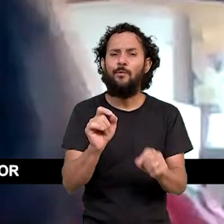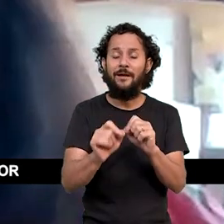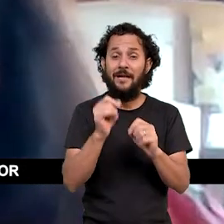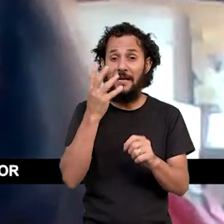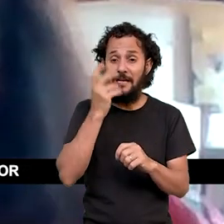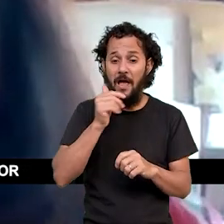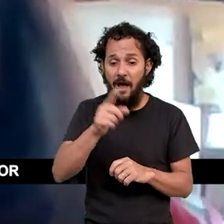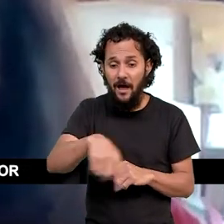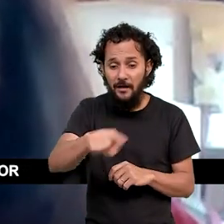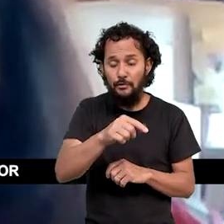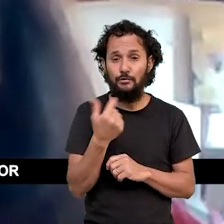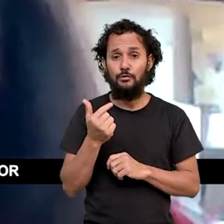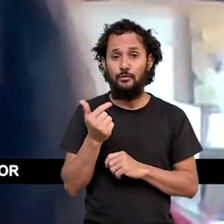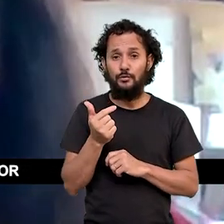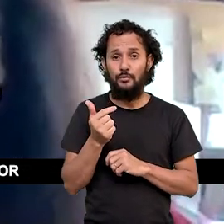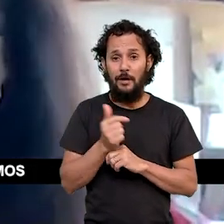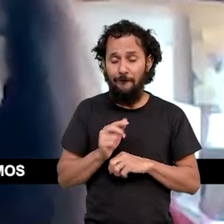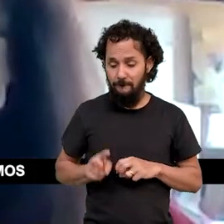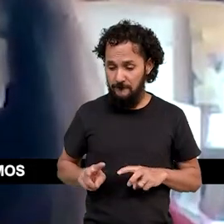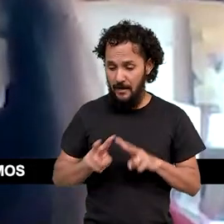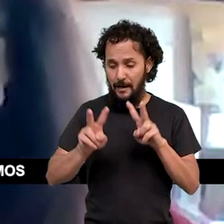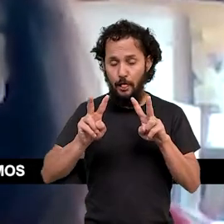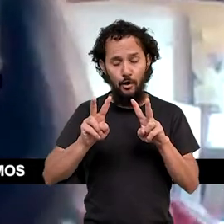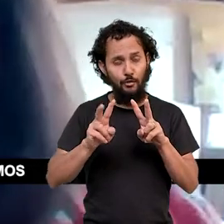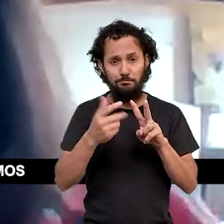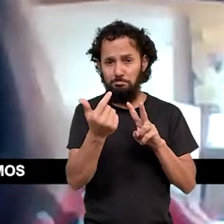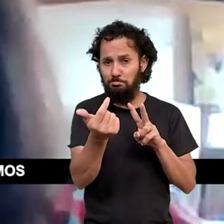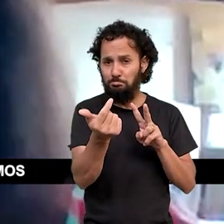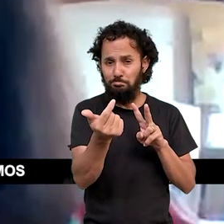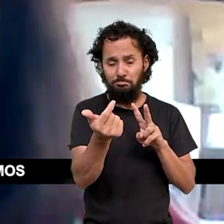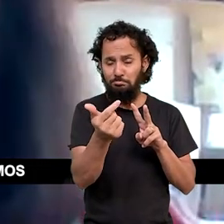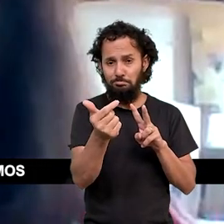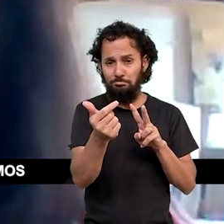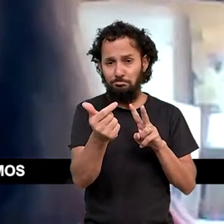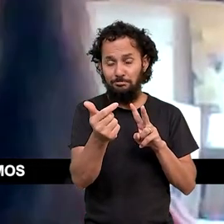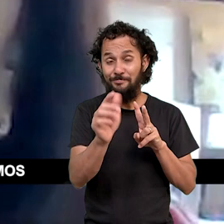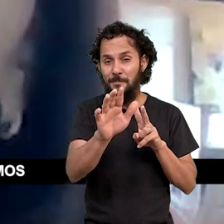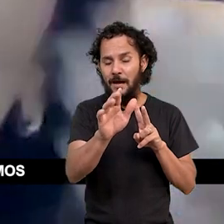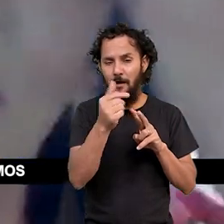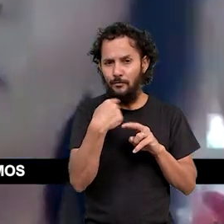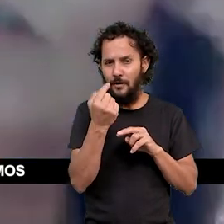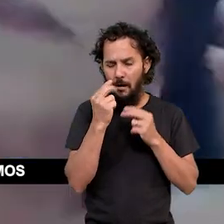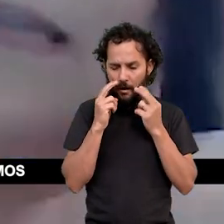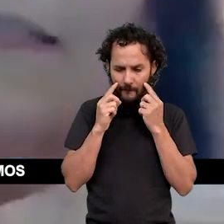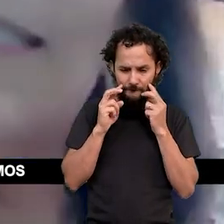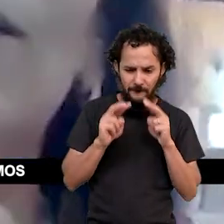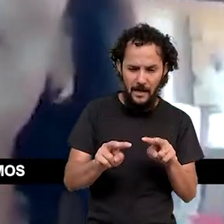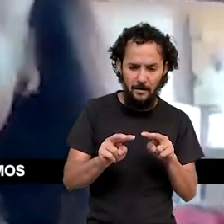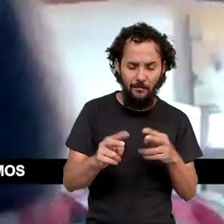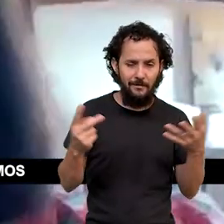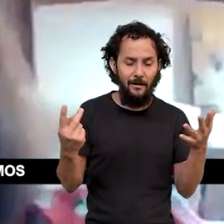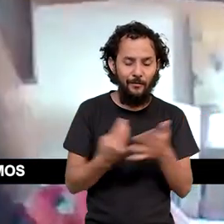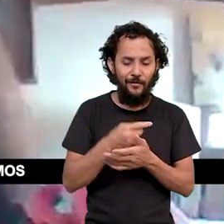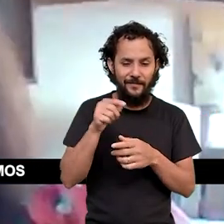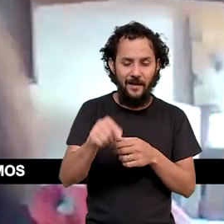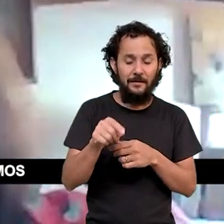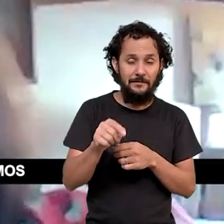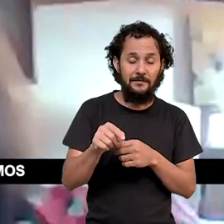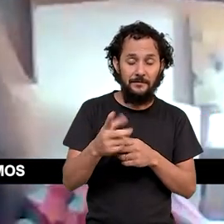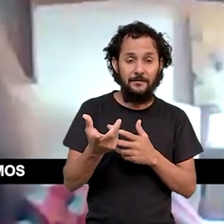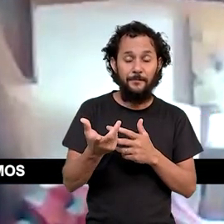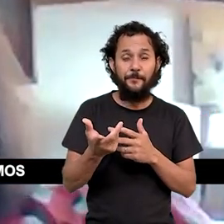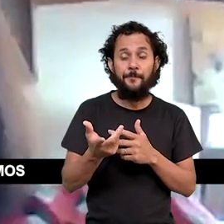as crianças elas não tinham esse valor em si. E aí nós vamos observar uma grande contradição neste